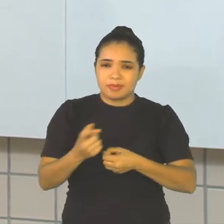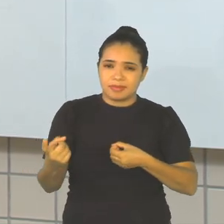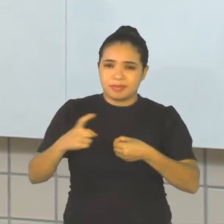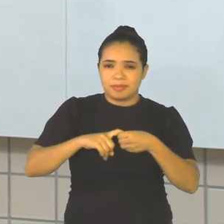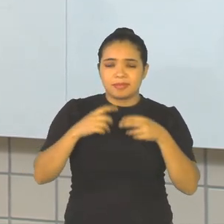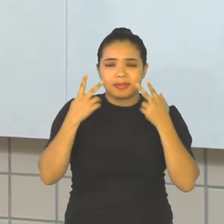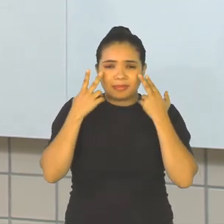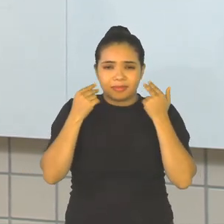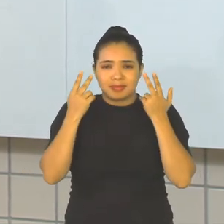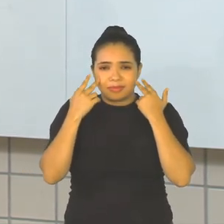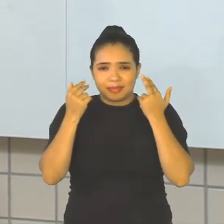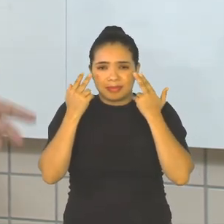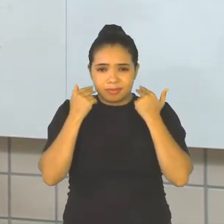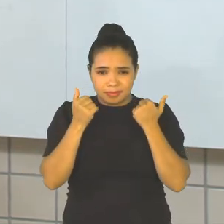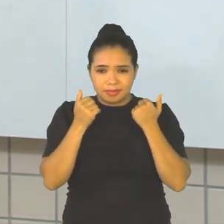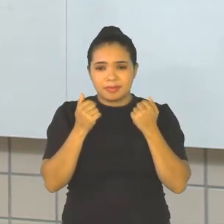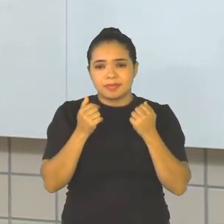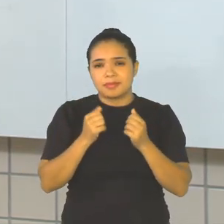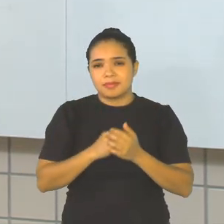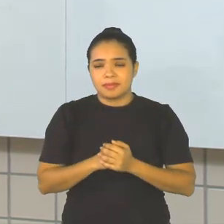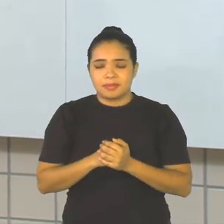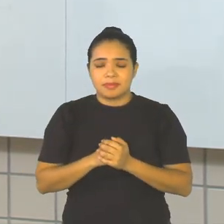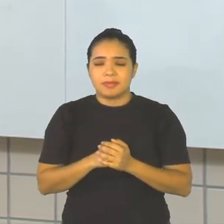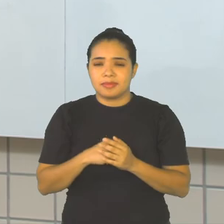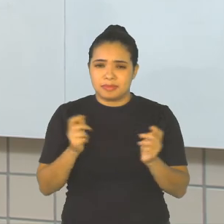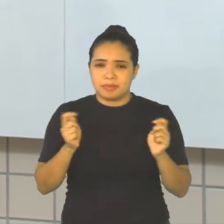nosso antigo normal e a gente possa estar todo mundo junto